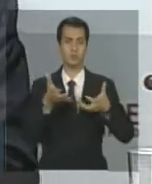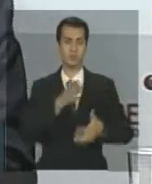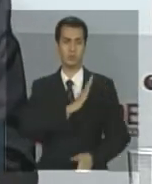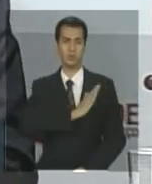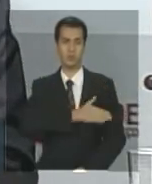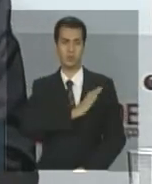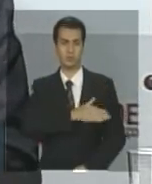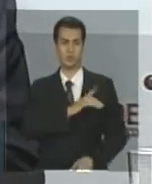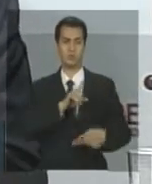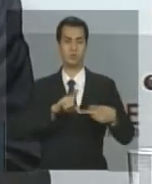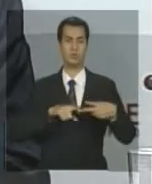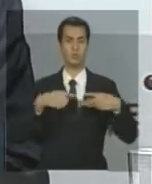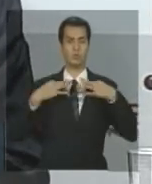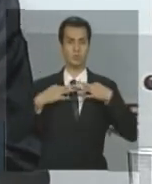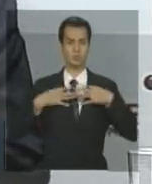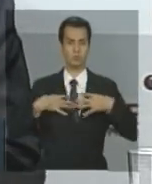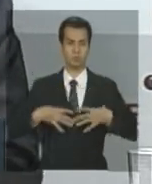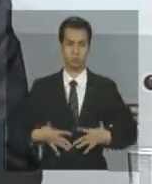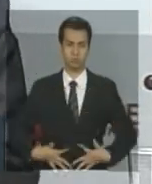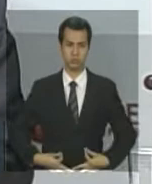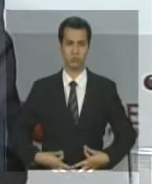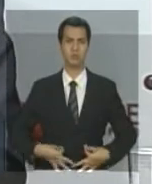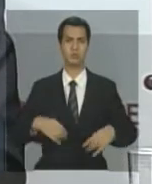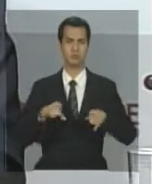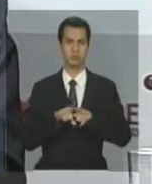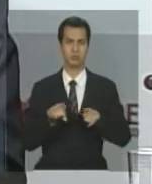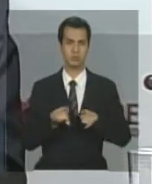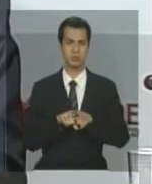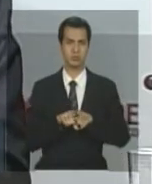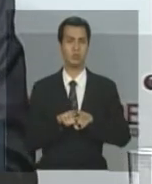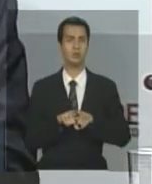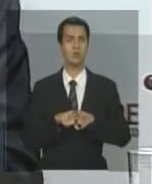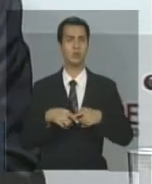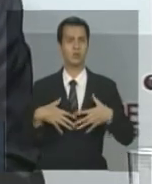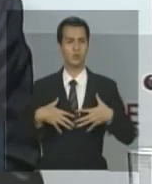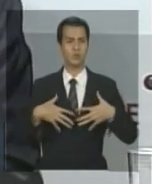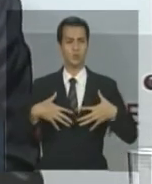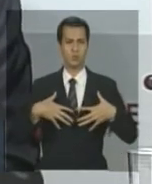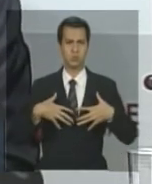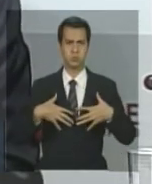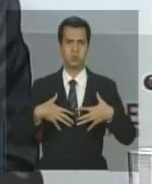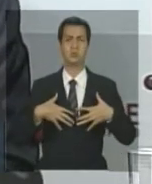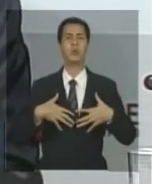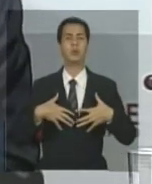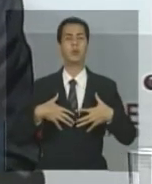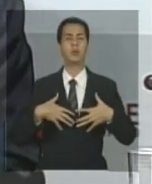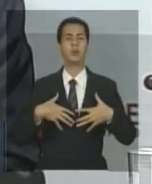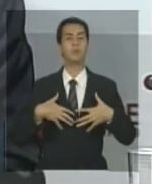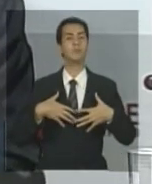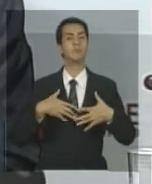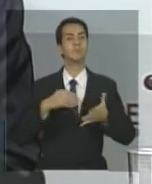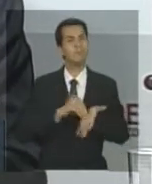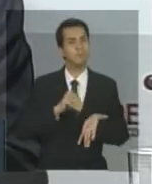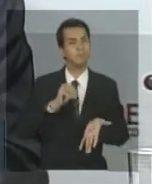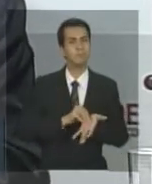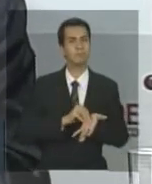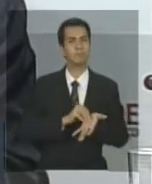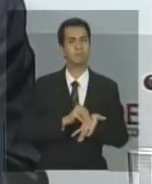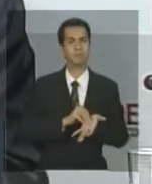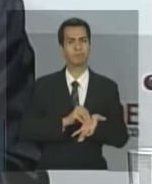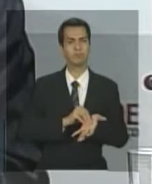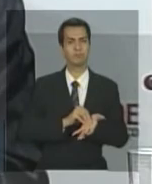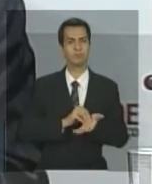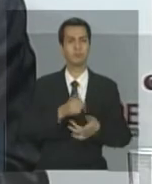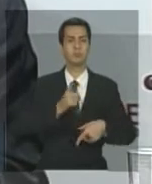coração e de pulmão não acompanha a expansão dos outros órgãos. Então, esse é um desafio que nós temos. Isso tem a ver com a característica